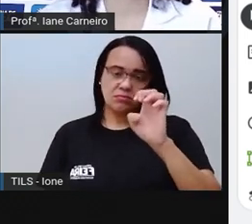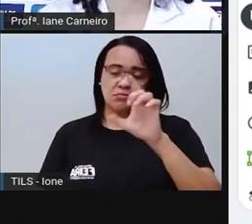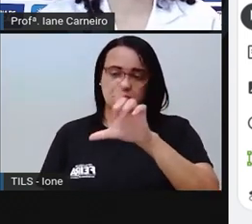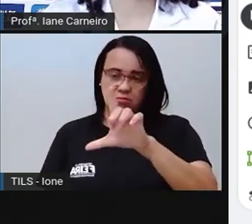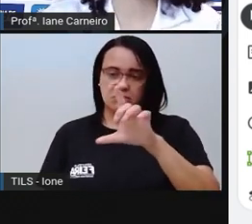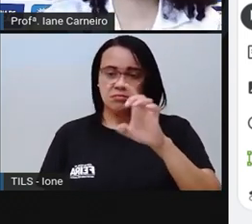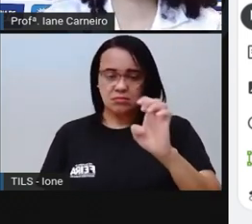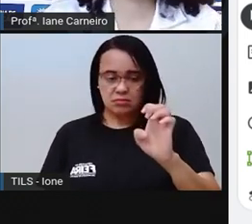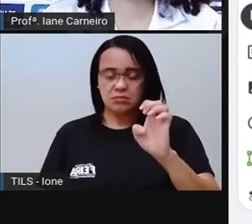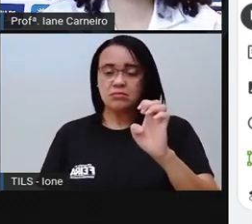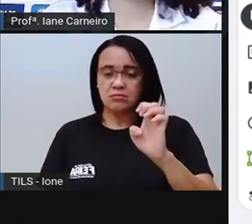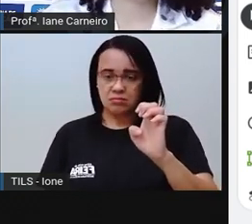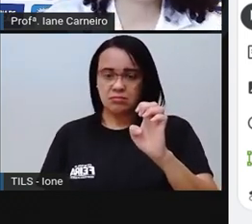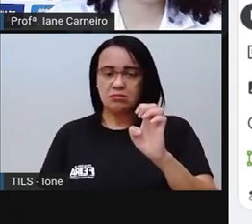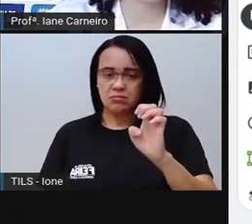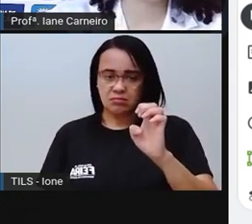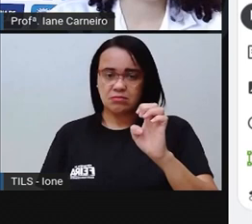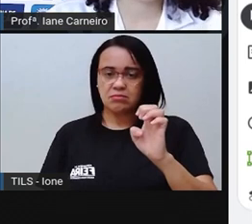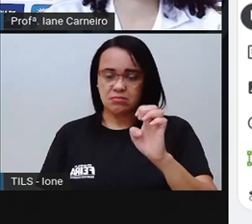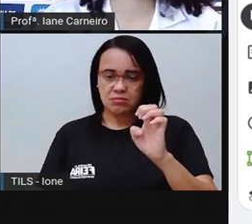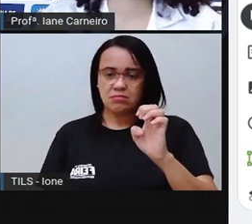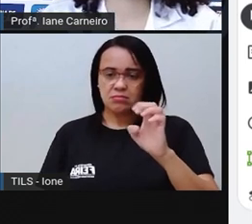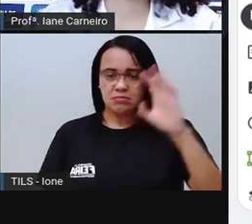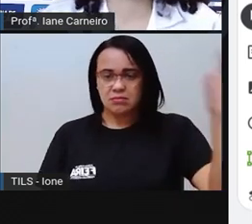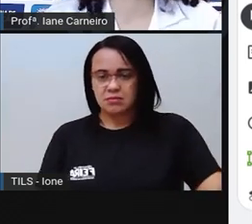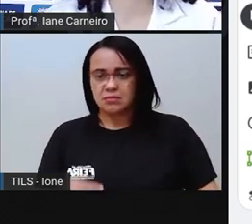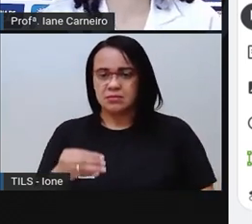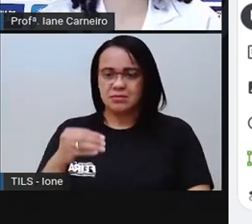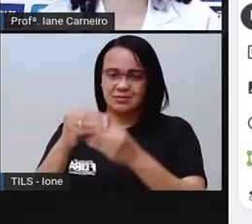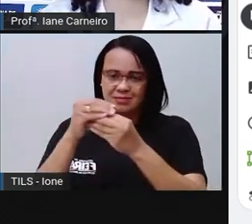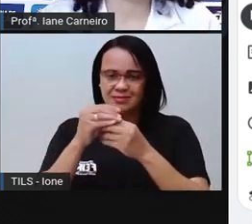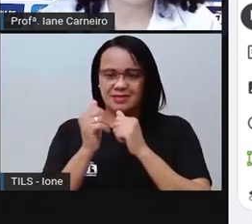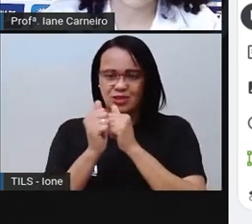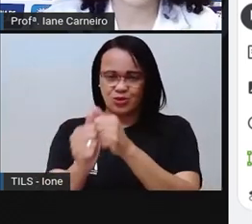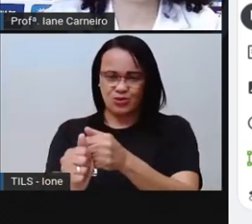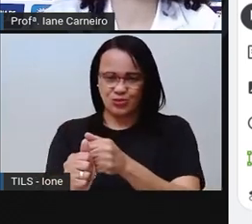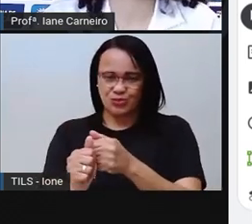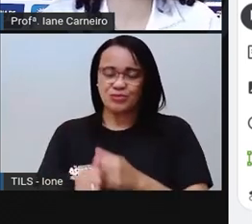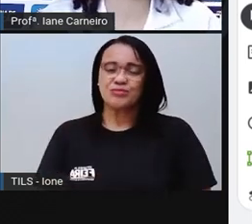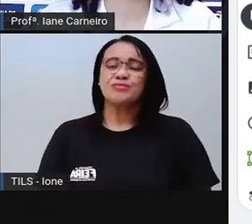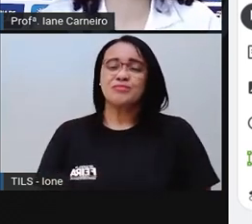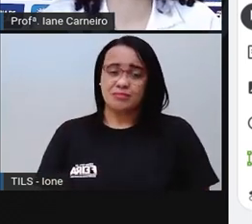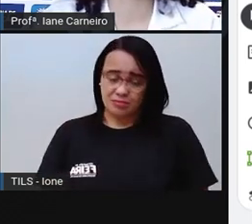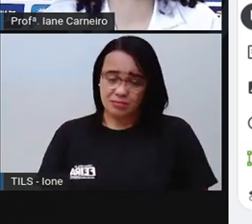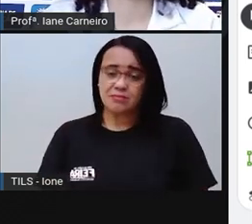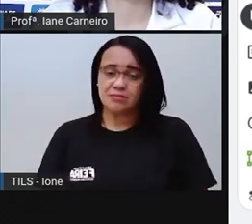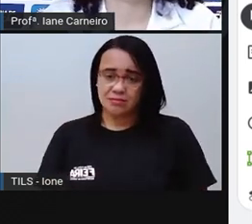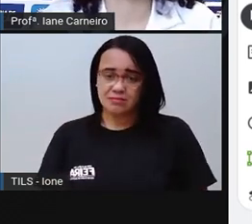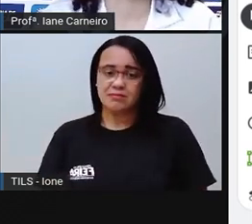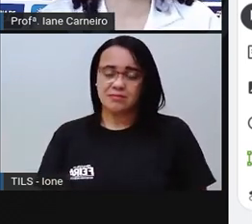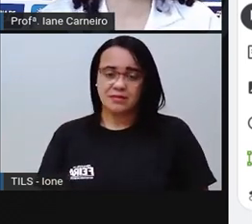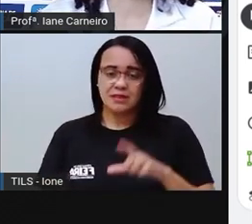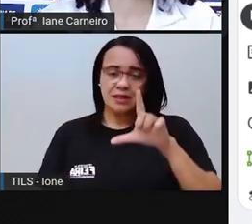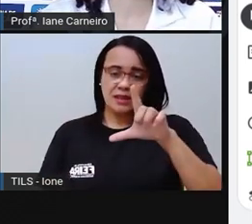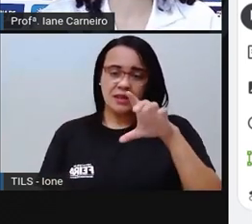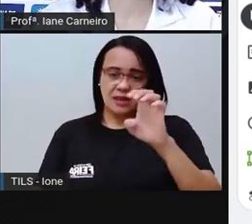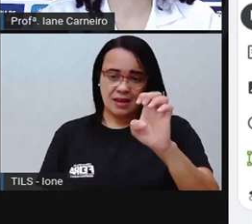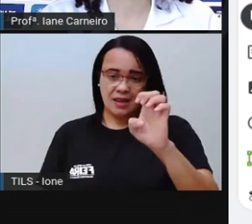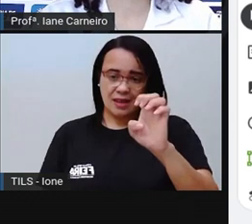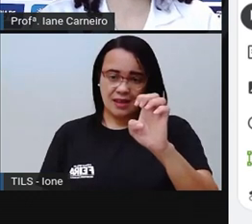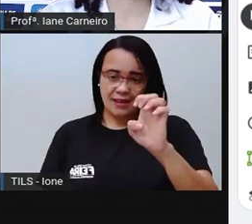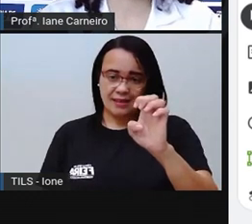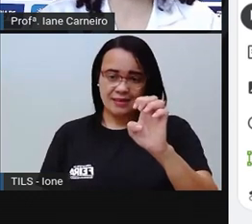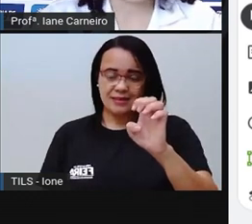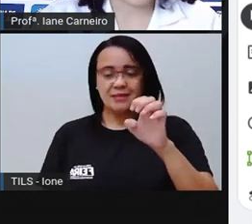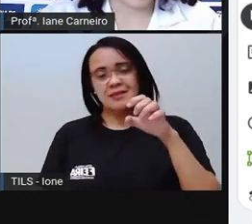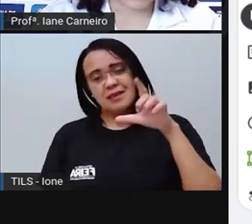lê, né, também não é, precisa vir acompanhado com a letra E, para formar o som do lê. A,